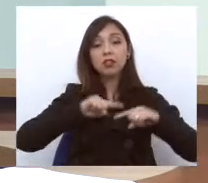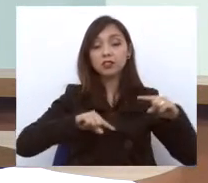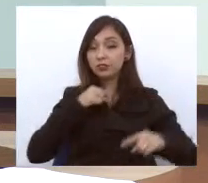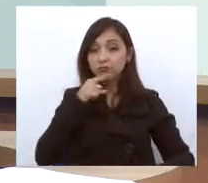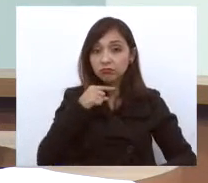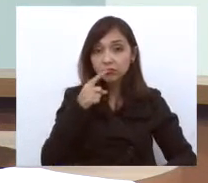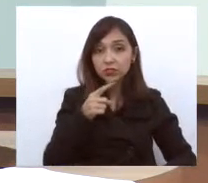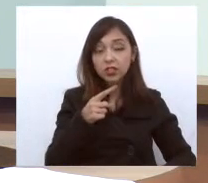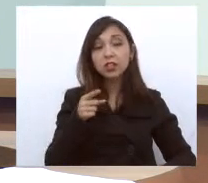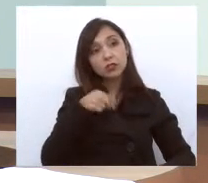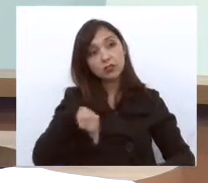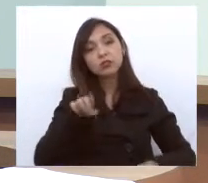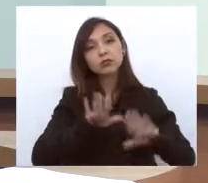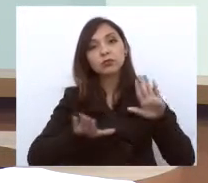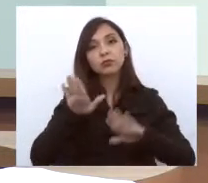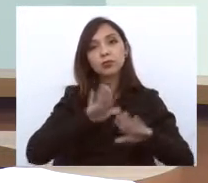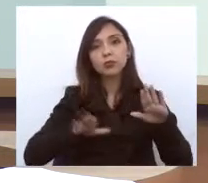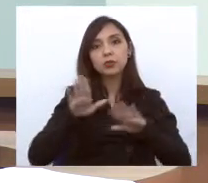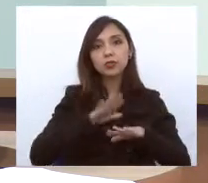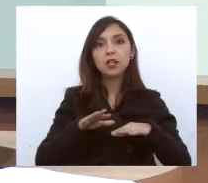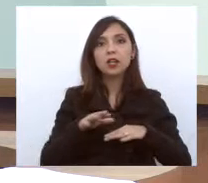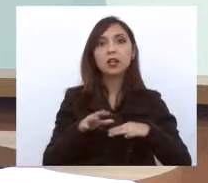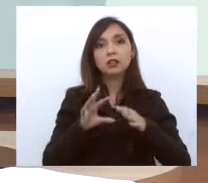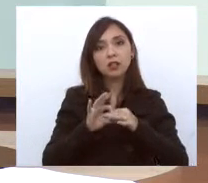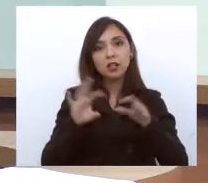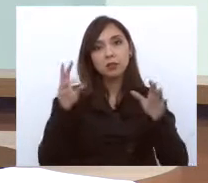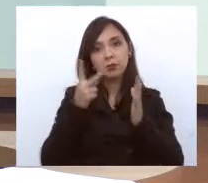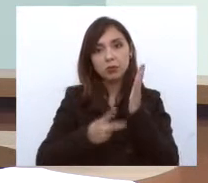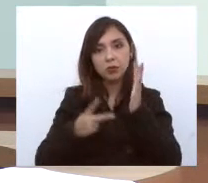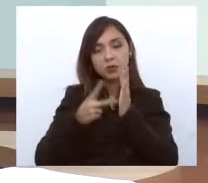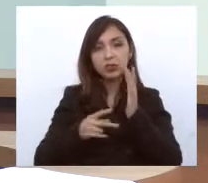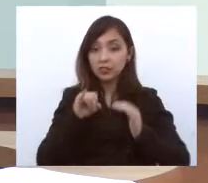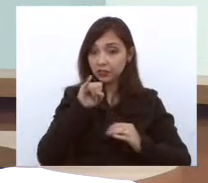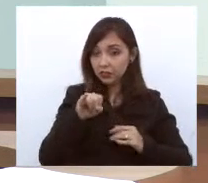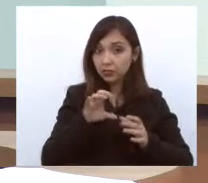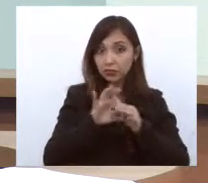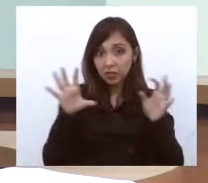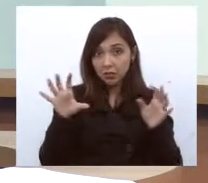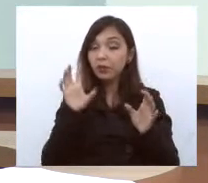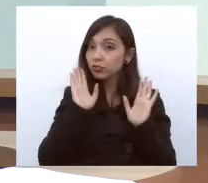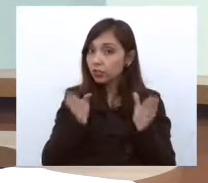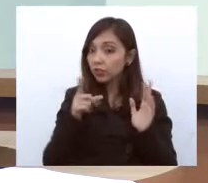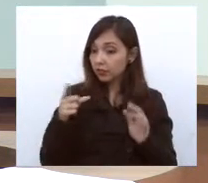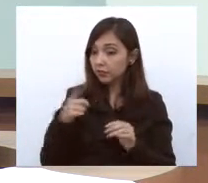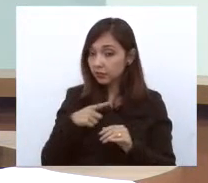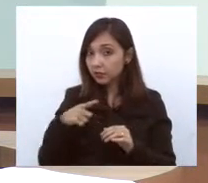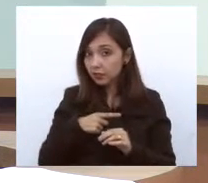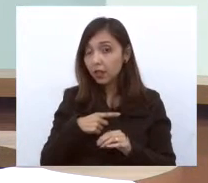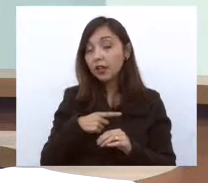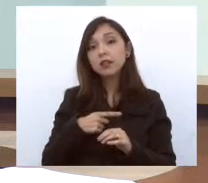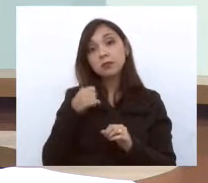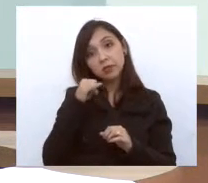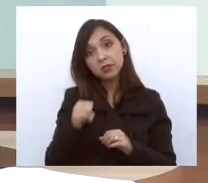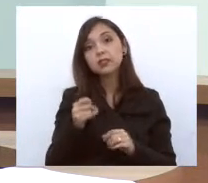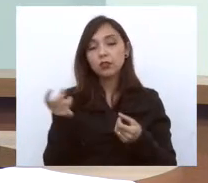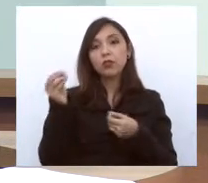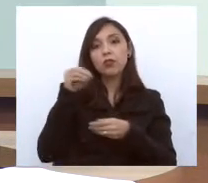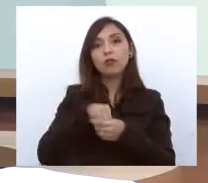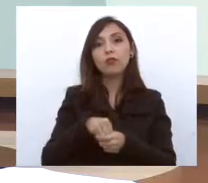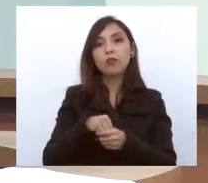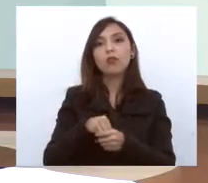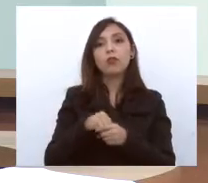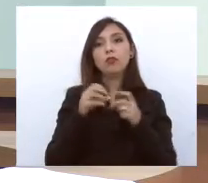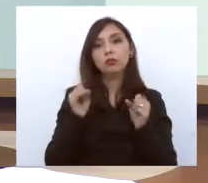gente tem que tomar cuidado com isso de não deliberar projeto de lei. Não delibero se já existir lei naquele sentido. Caso contrário, eu sempre votaria favoravelmente